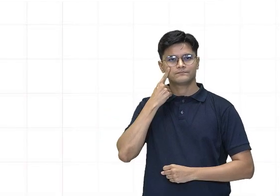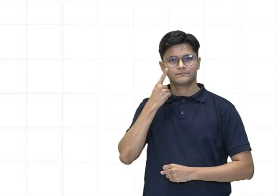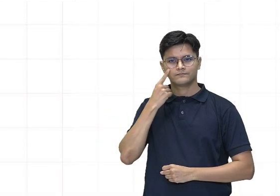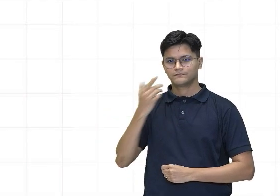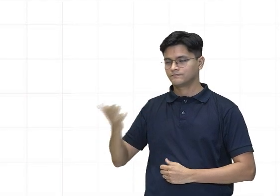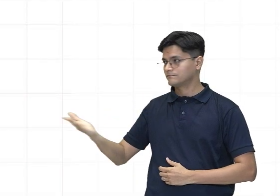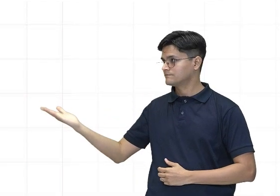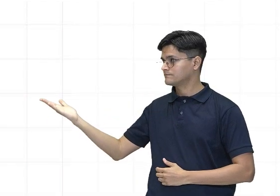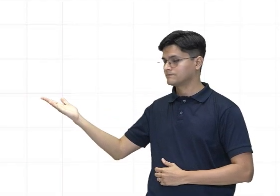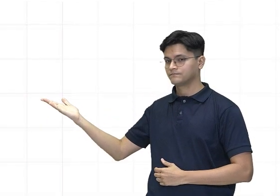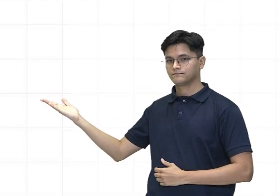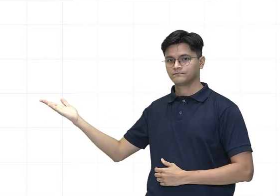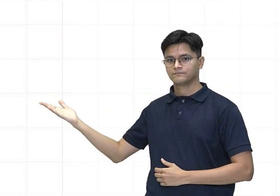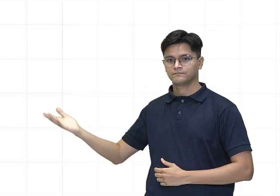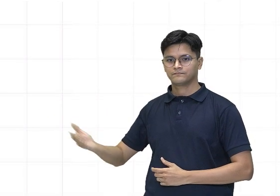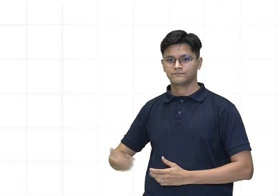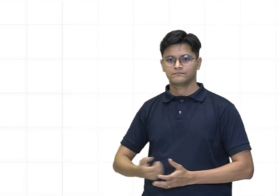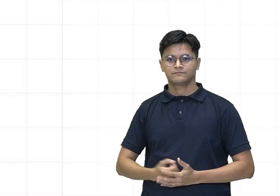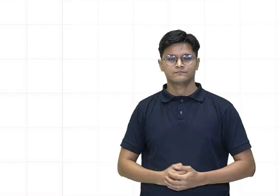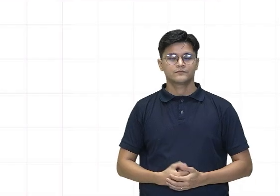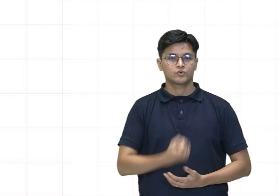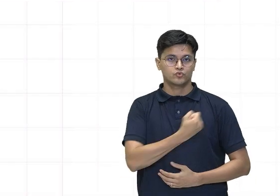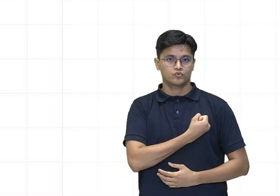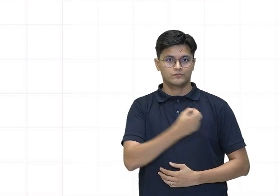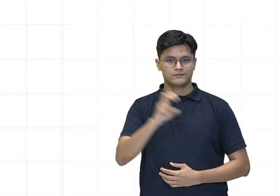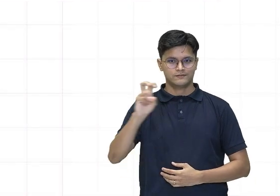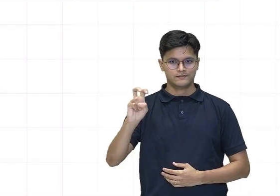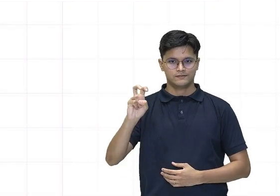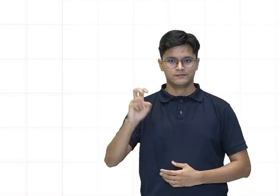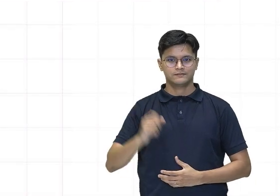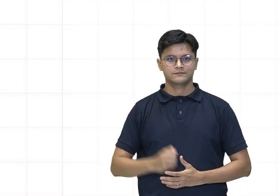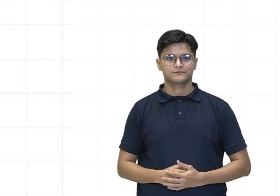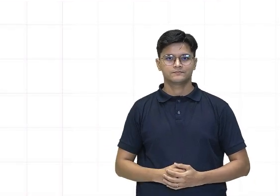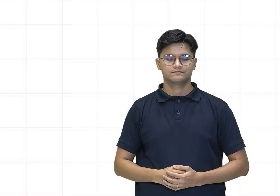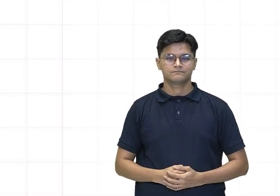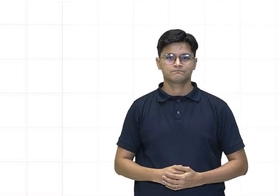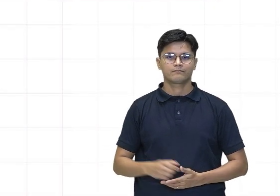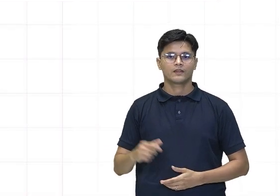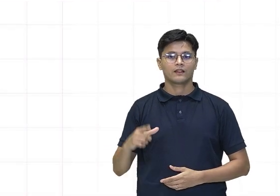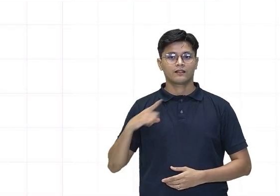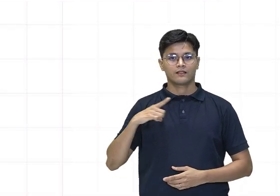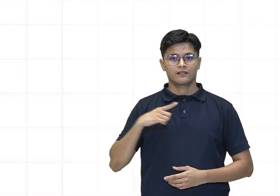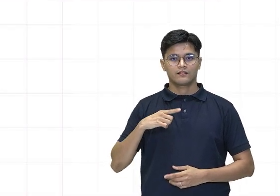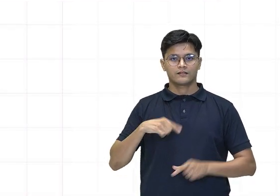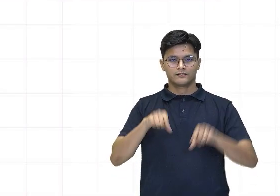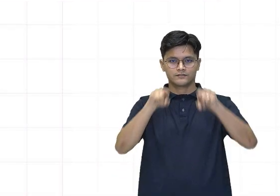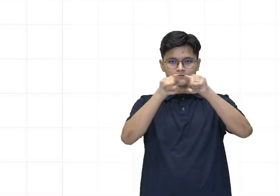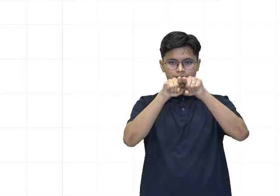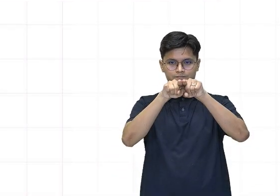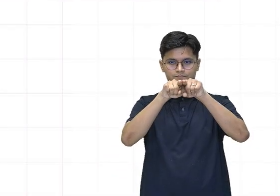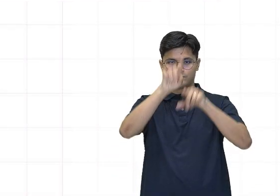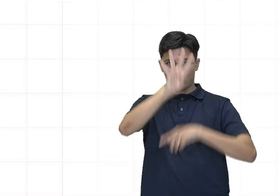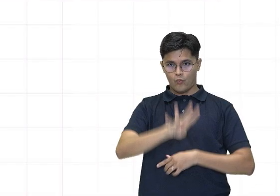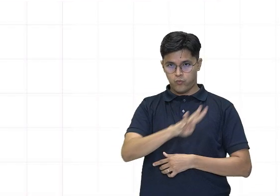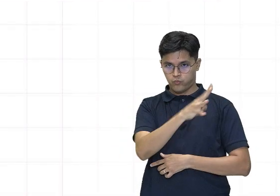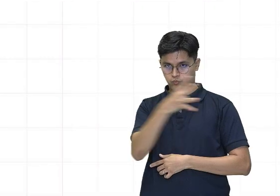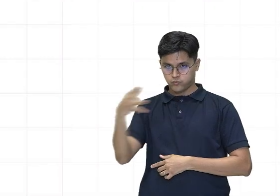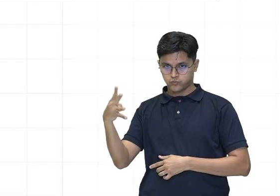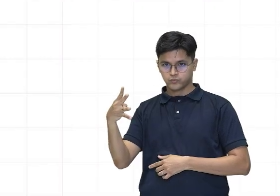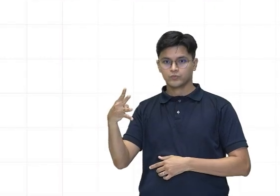Nossa situação, problema 5. A parte destacada na malha quadriculada da